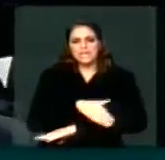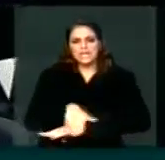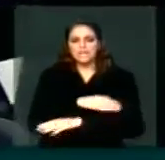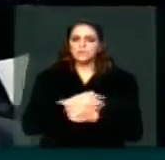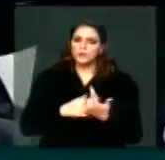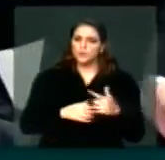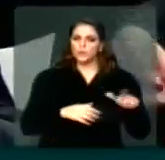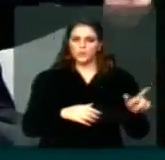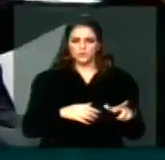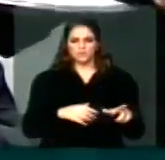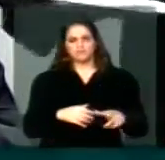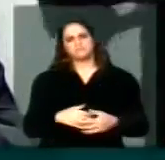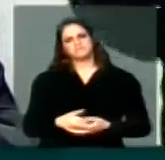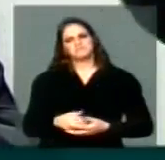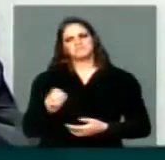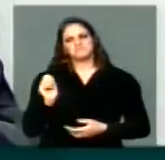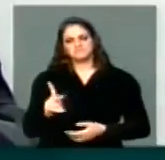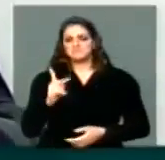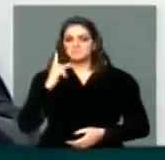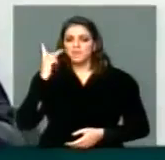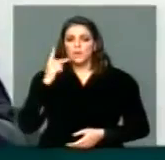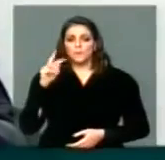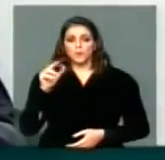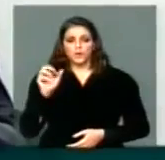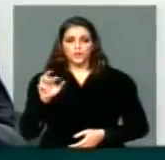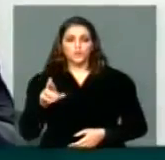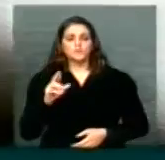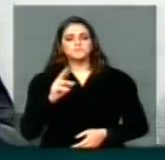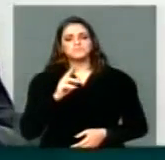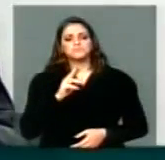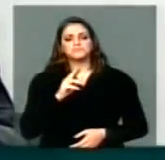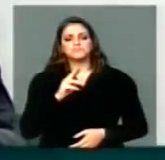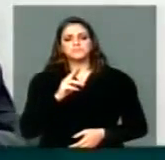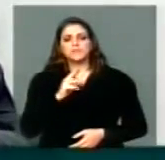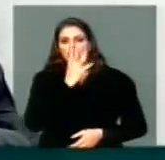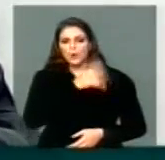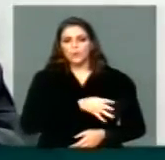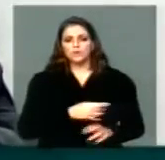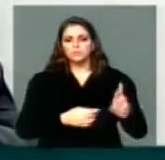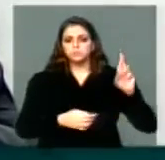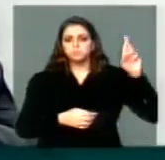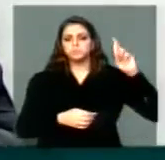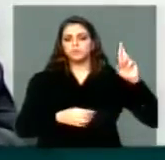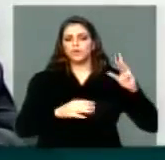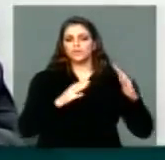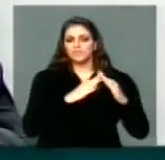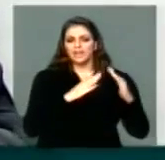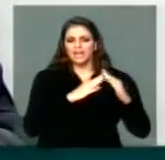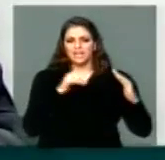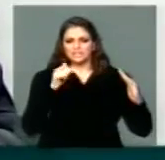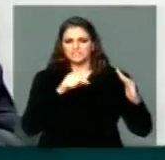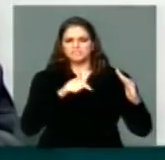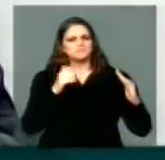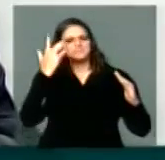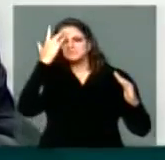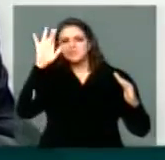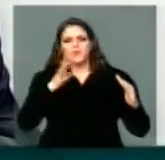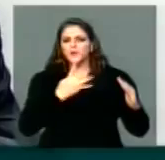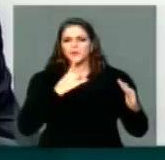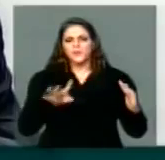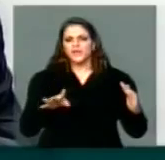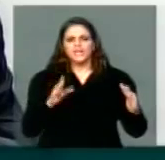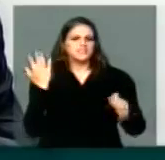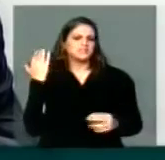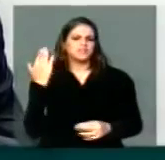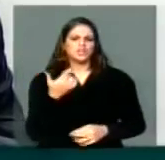Aí o procurador vai já por ilação, que o proprietário da casa, que eu não sei quem é, foi assessor do presidente do PMDB do Rio de Janeiro, de